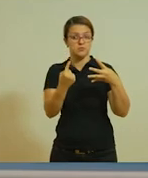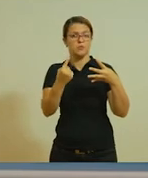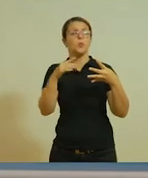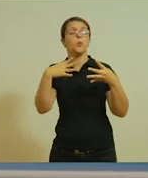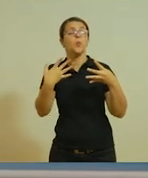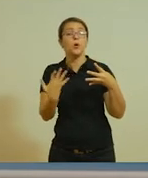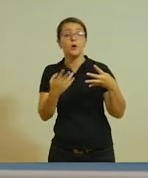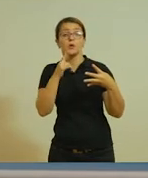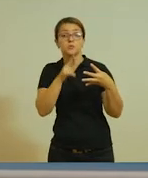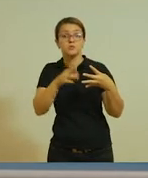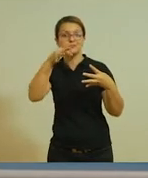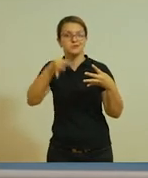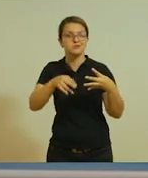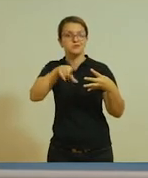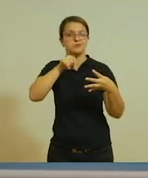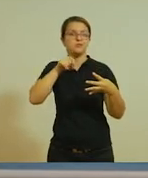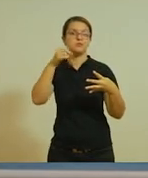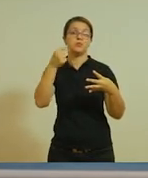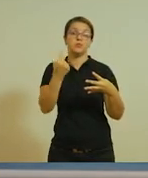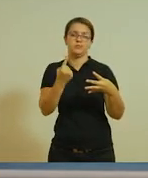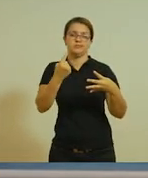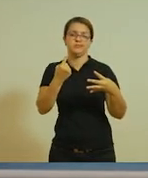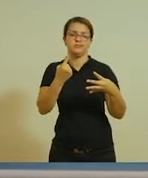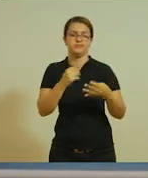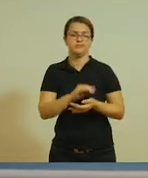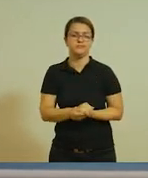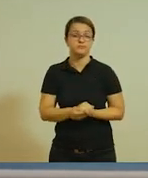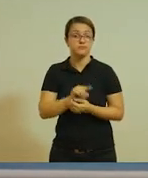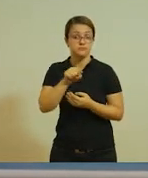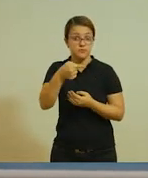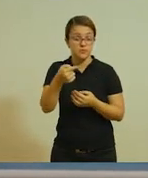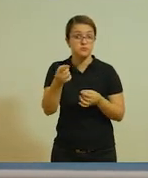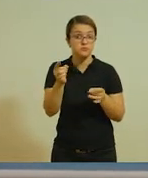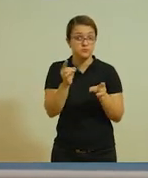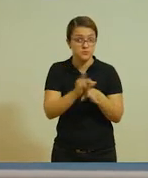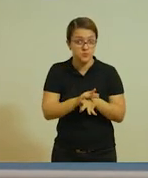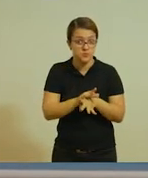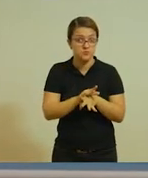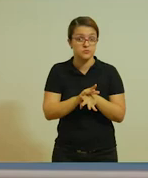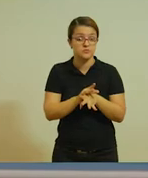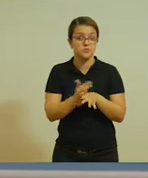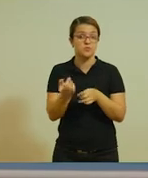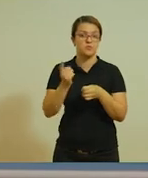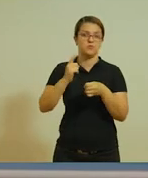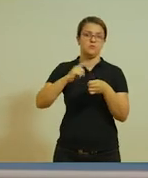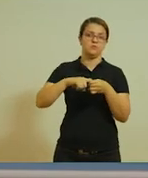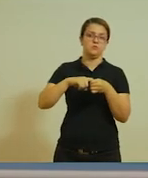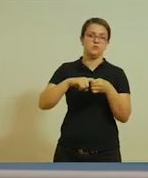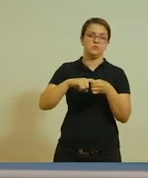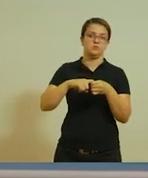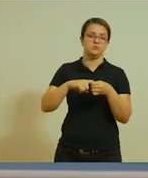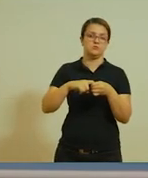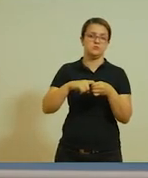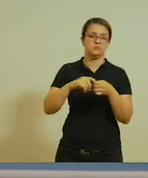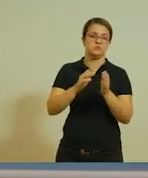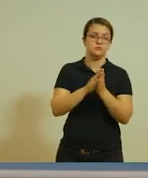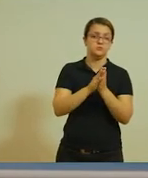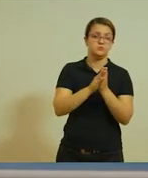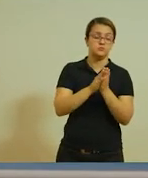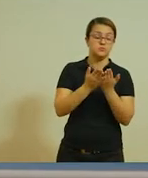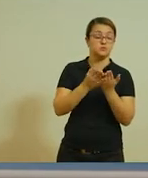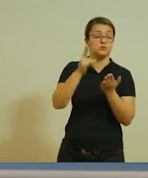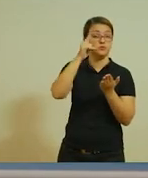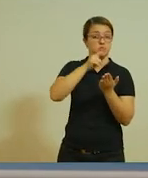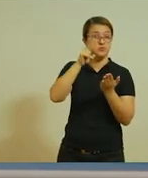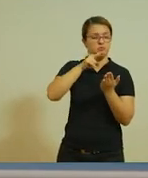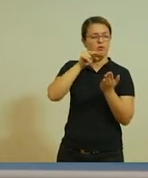e assinalar qual é a resposta correta, ok? Depois que terminar de responder, crianças, voltem lá, façam novamente a leitura do trecho